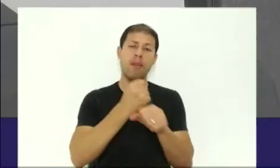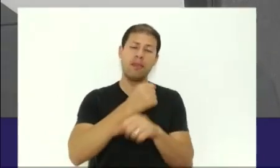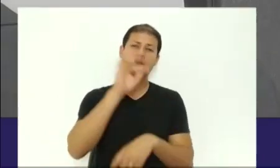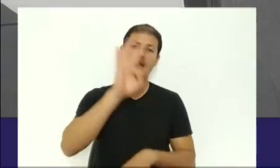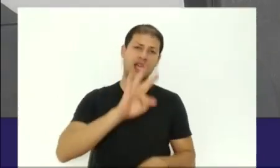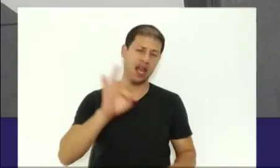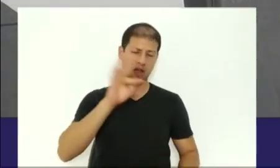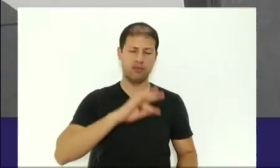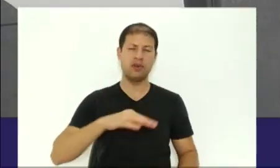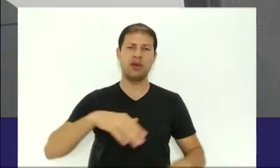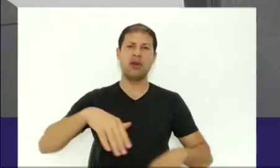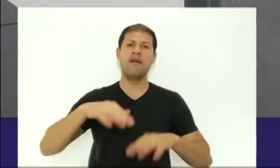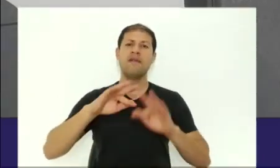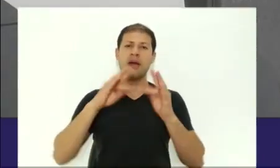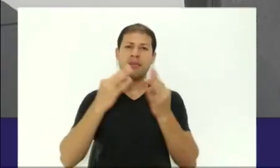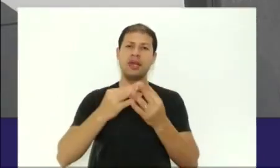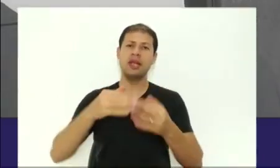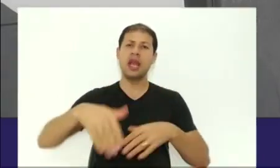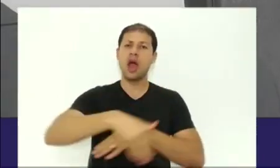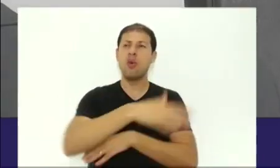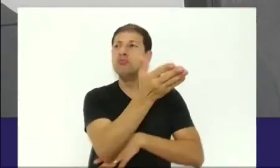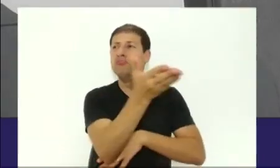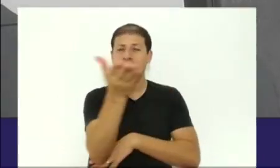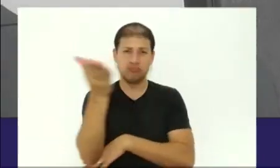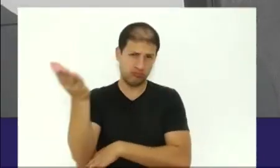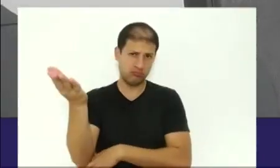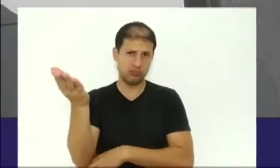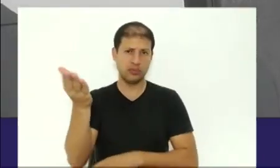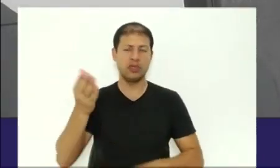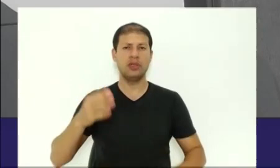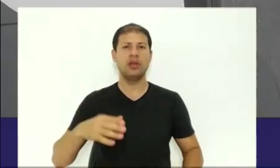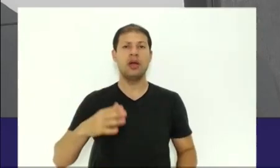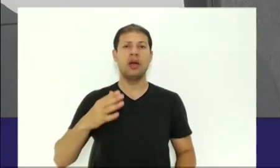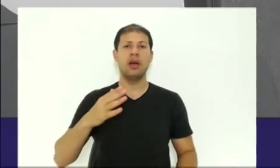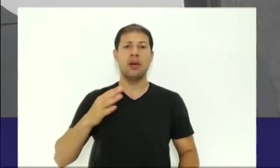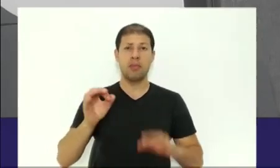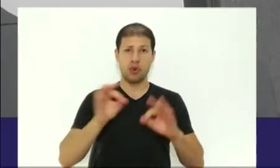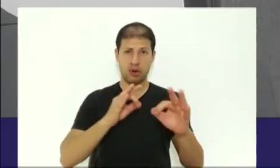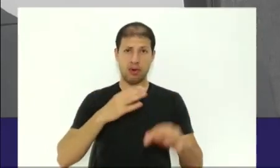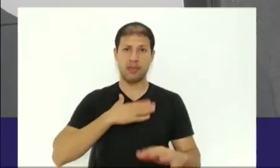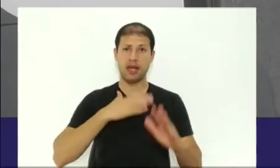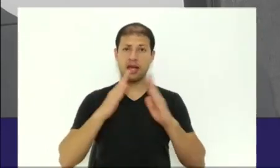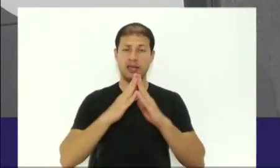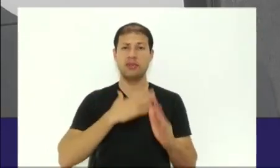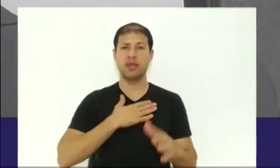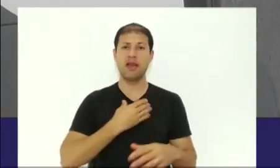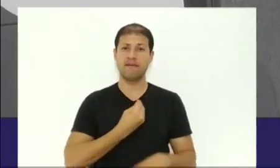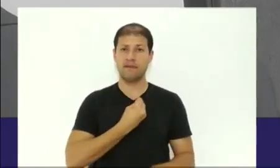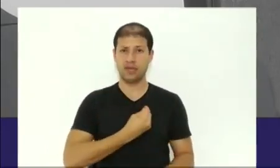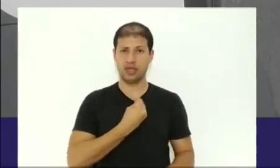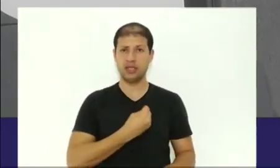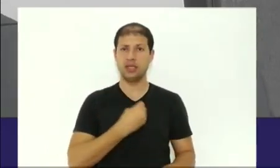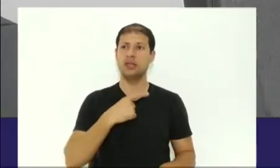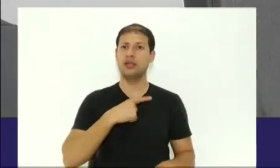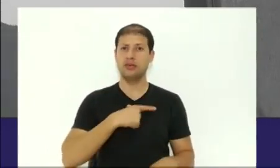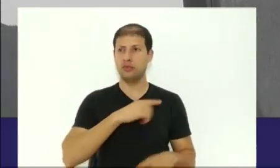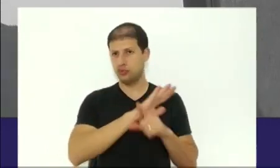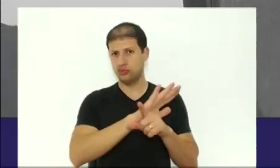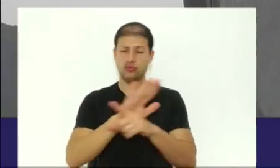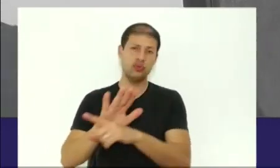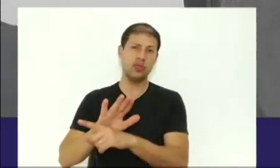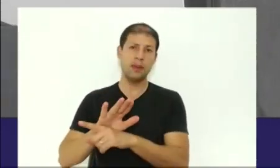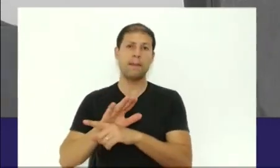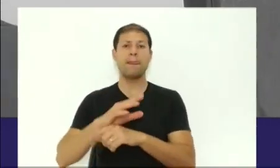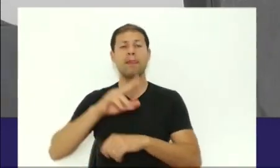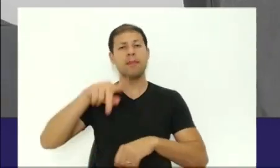rua. O Minha Casa, Minha Vida vem para enfrentar um passivo expressivo. O país tem mais